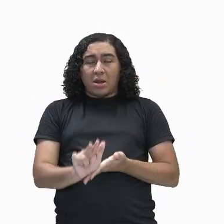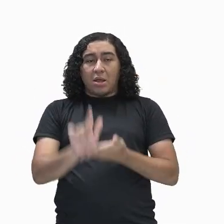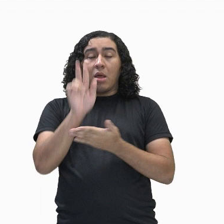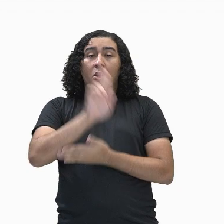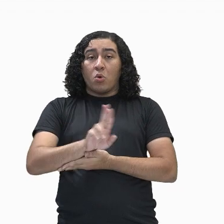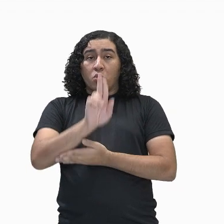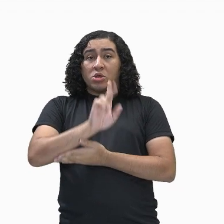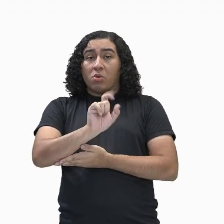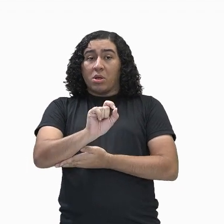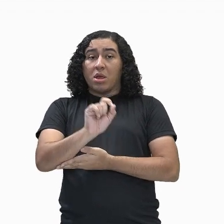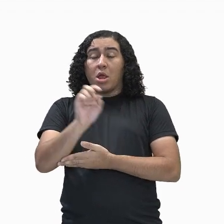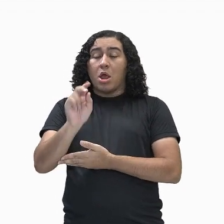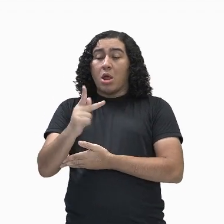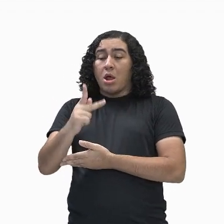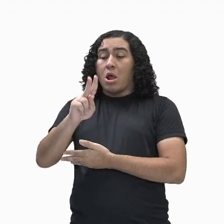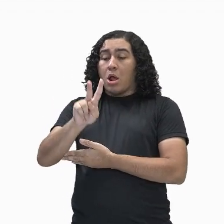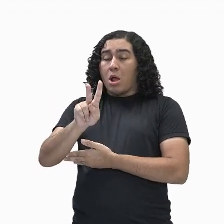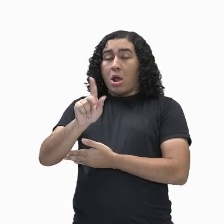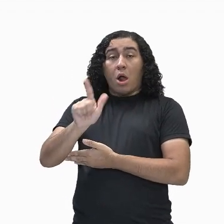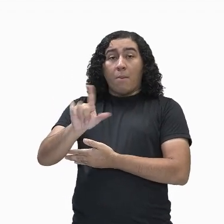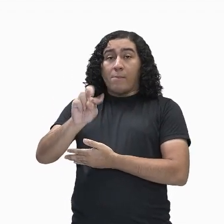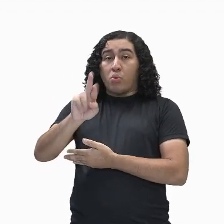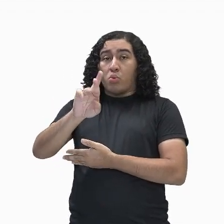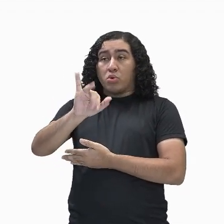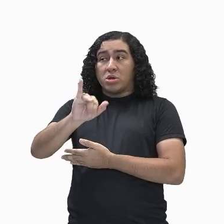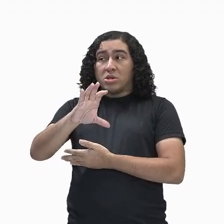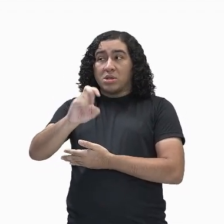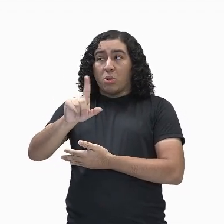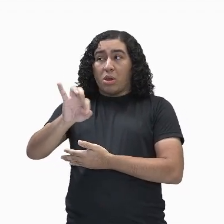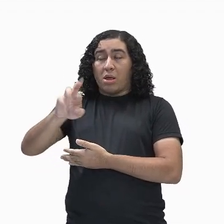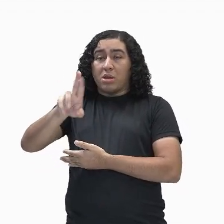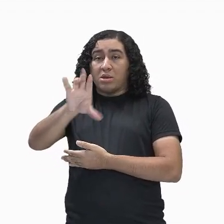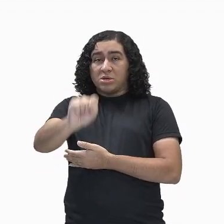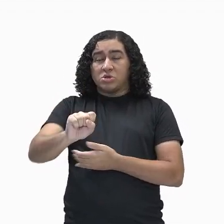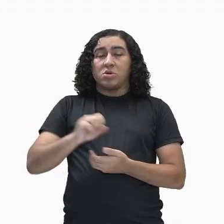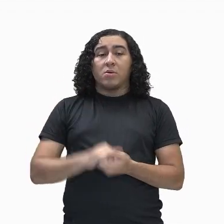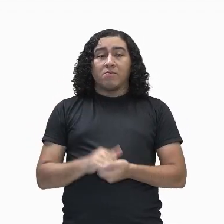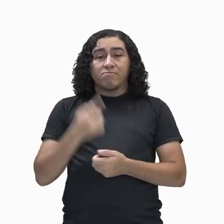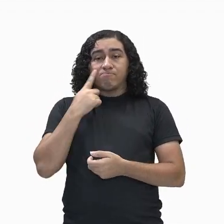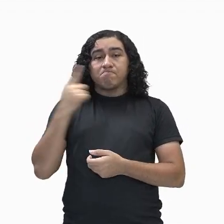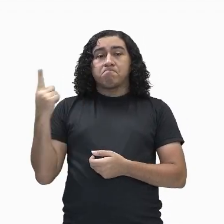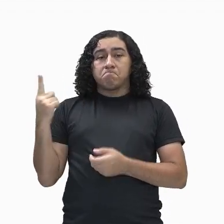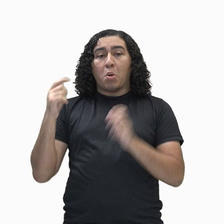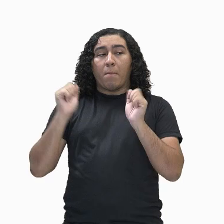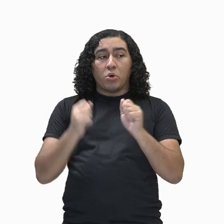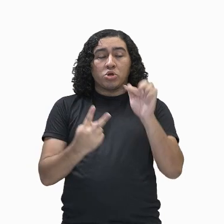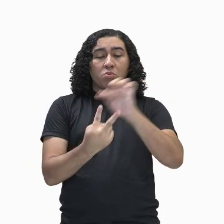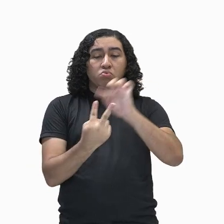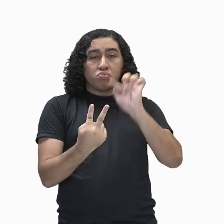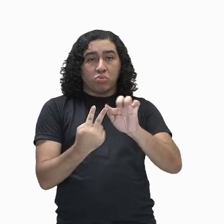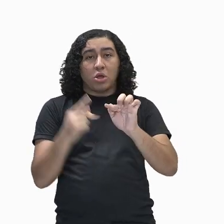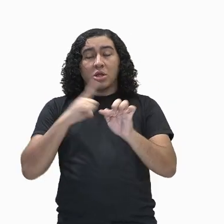que eles são os pluricelulares, certo? Então, no caso aí do reino protista, eles podem ser